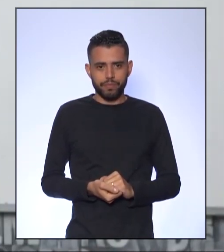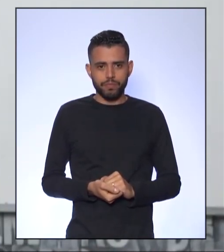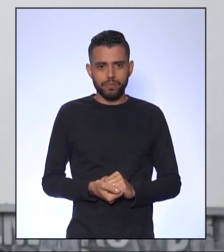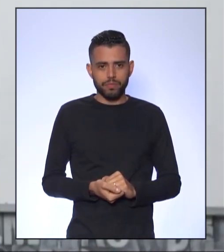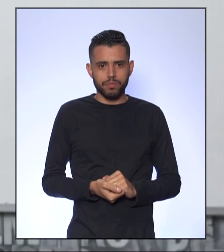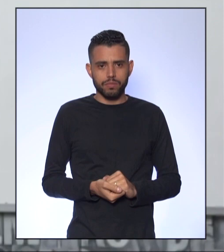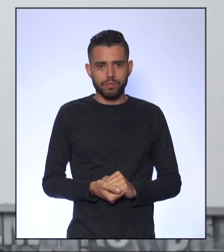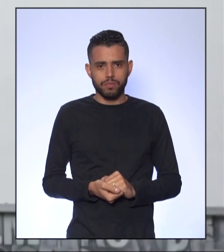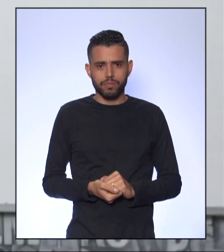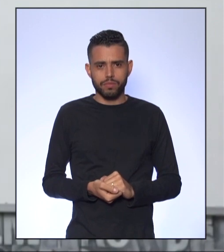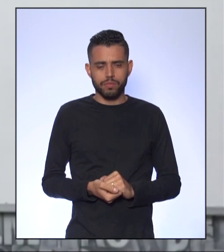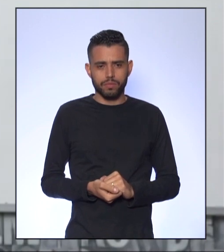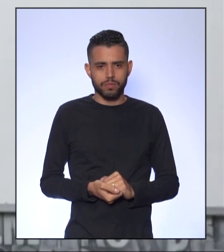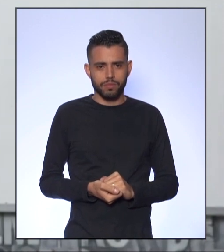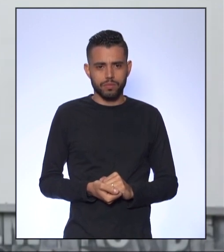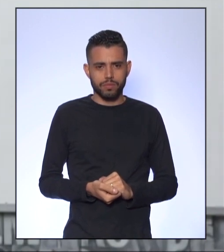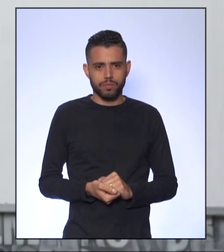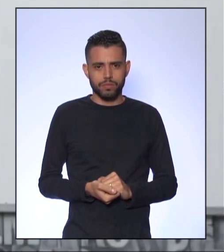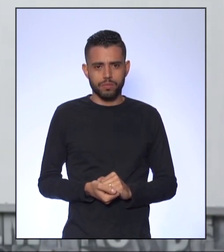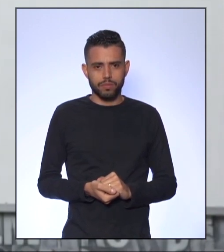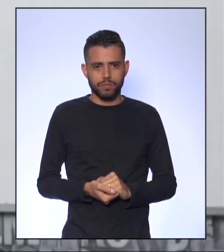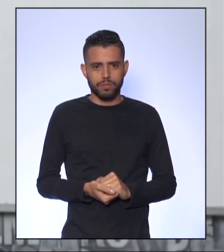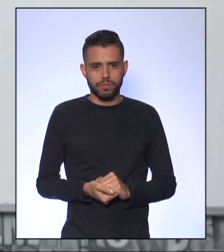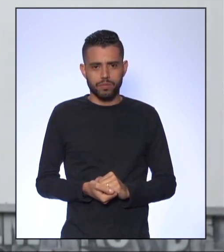Eu tenho uma